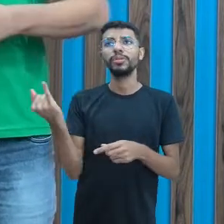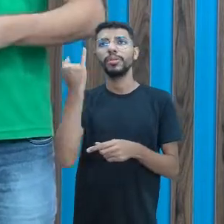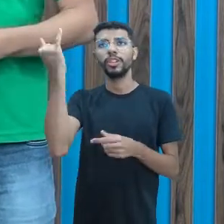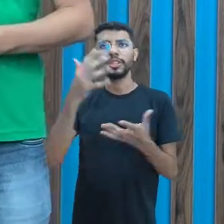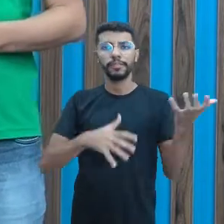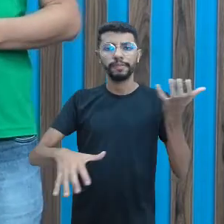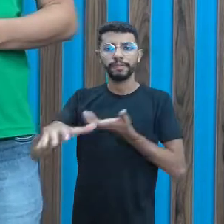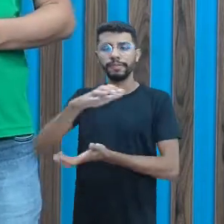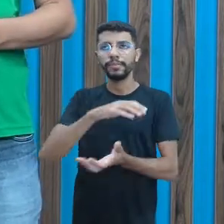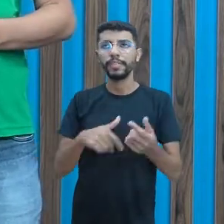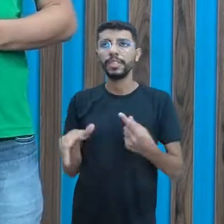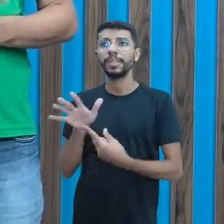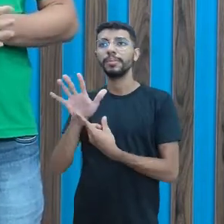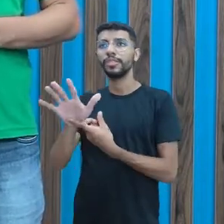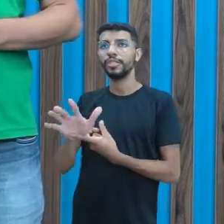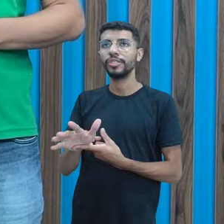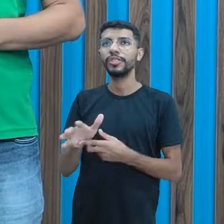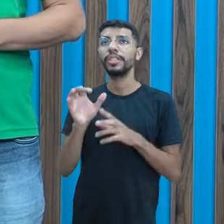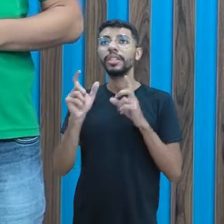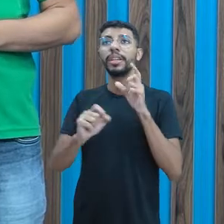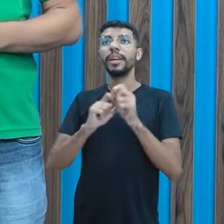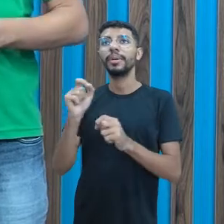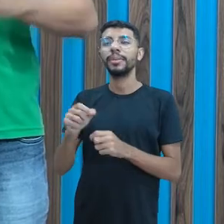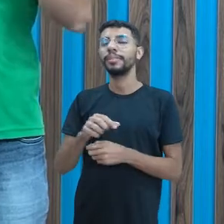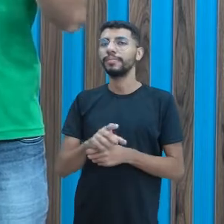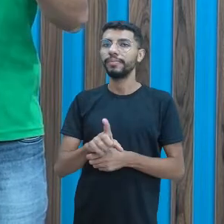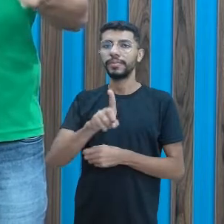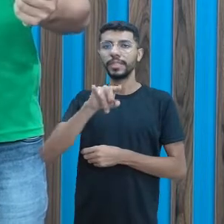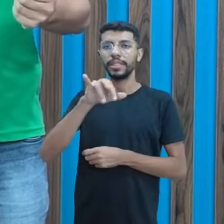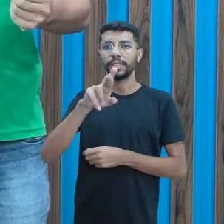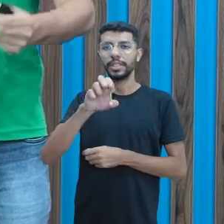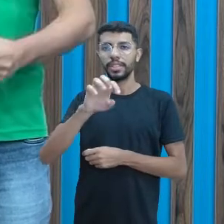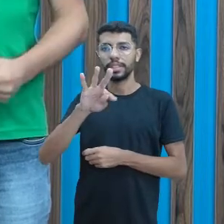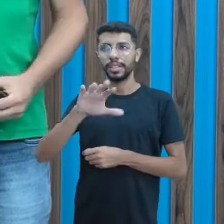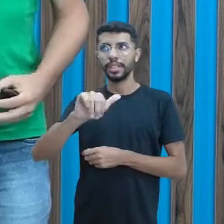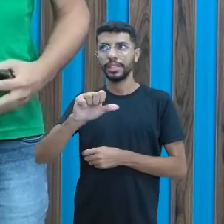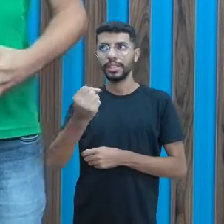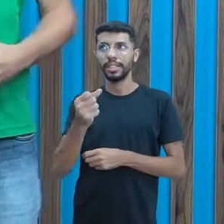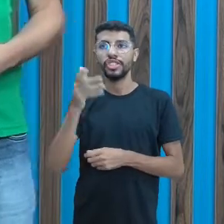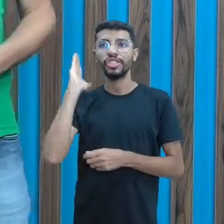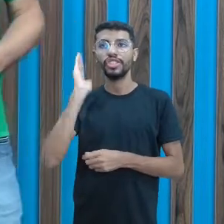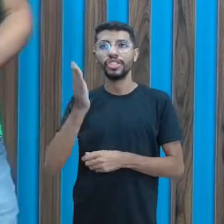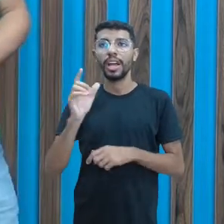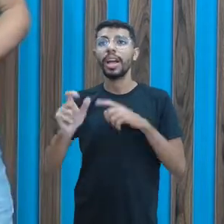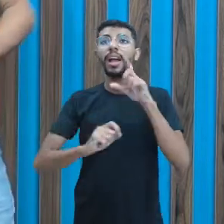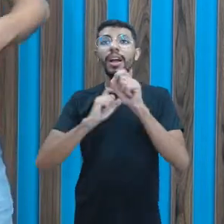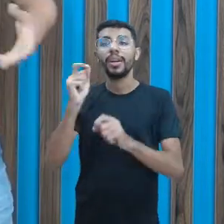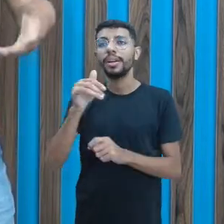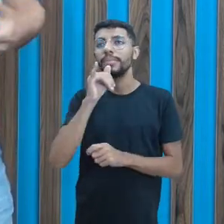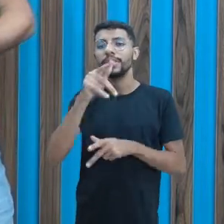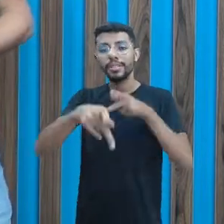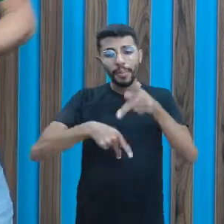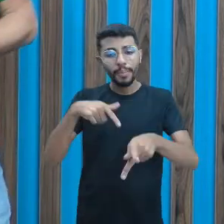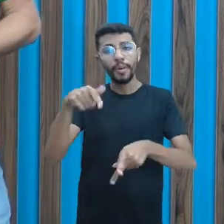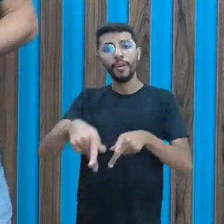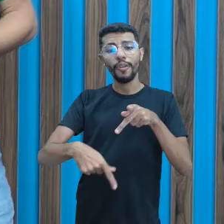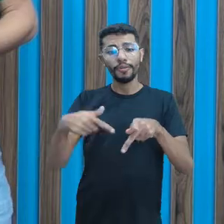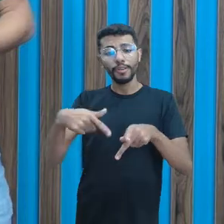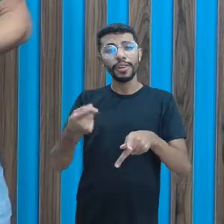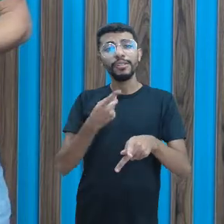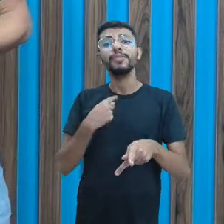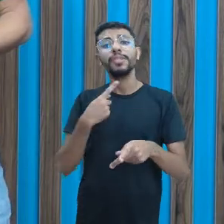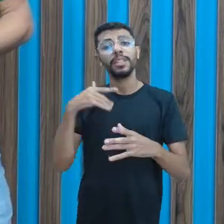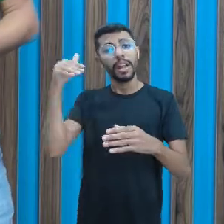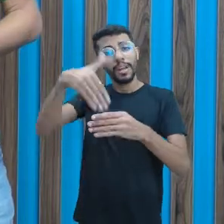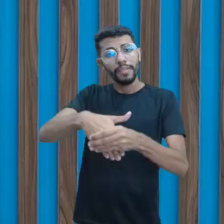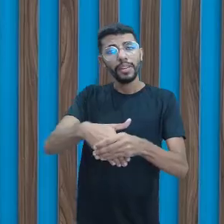aí eu destaquei desde o começo da aula, foi o Direta Já. Gente, o povo queria votar, né, professor Luciano? O povo queria votar no início da década de